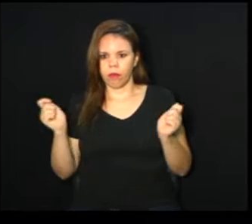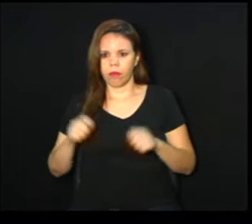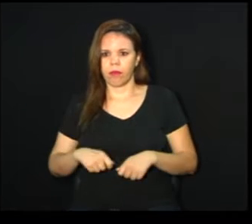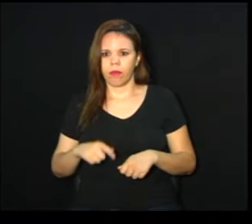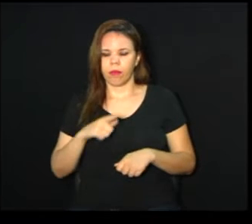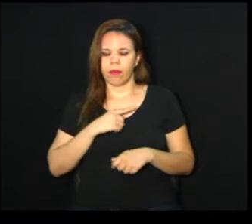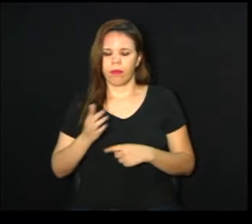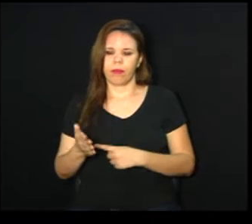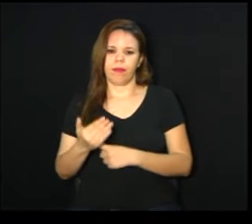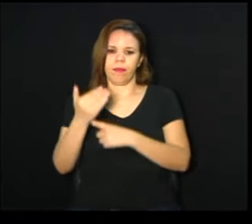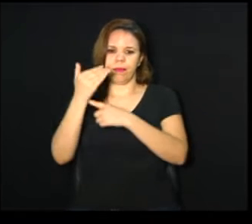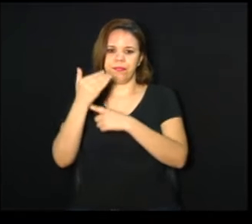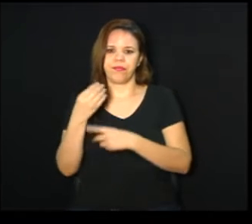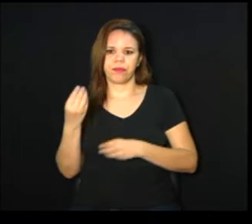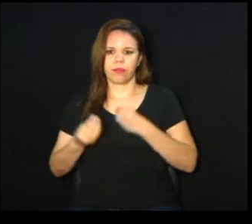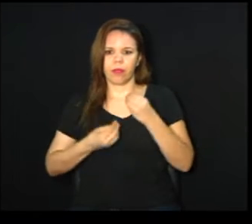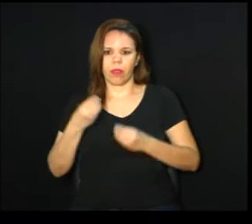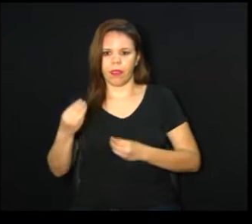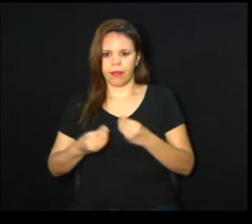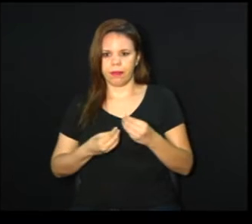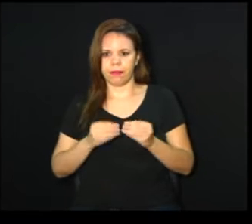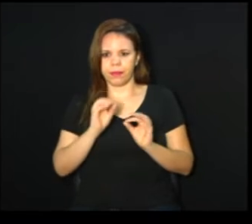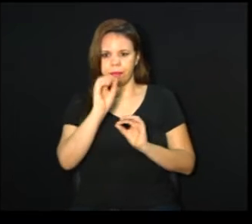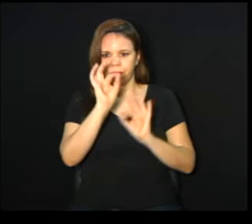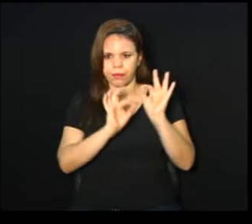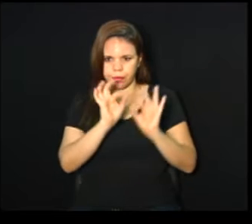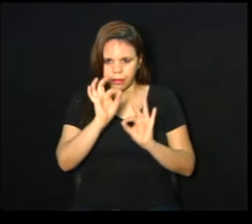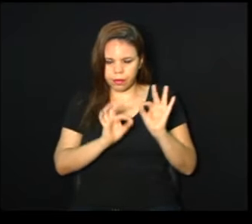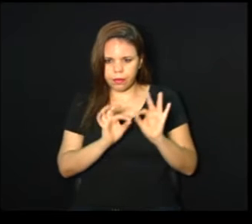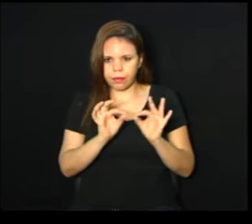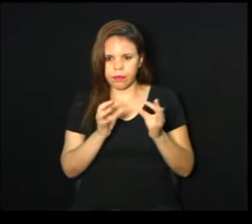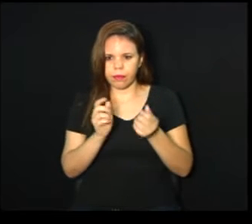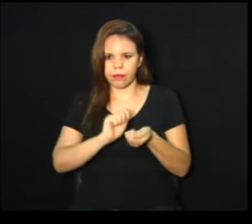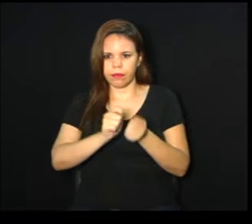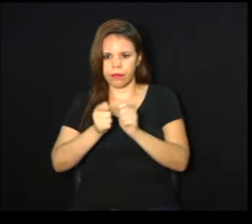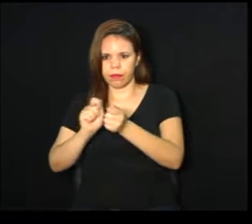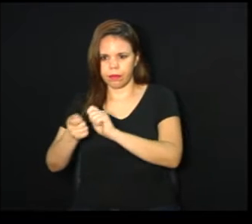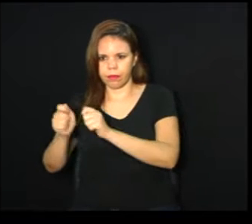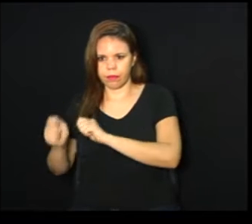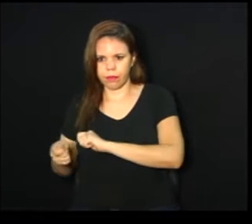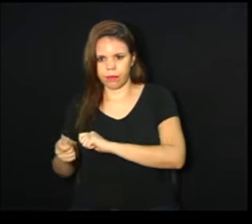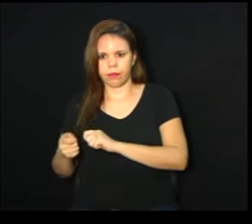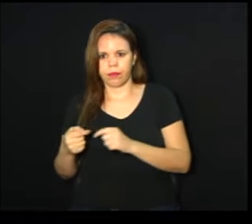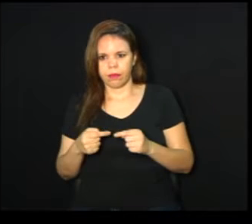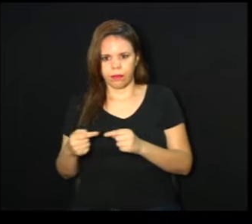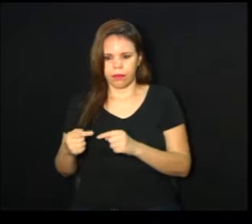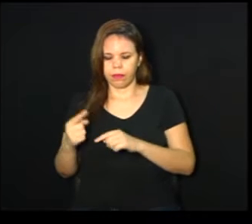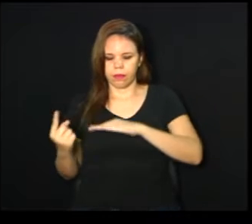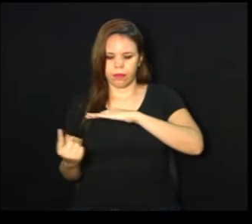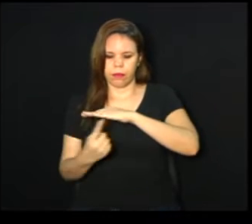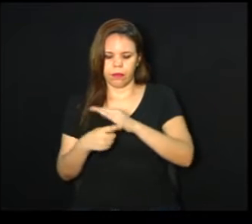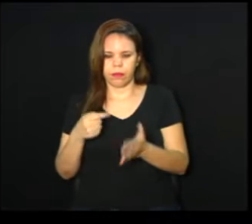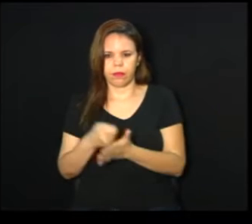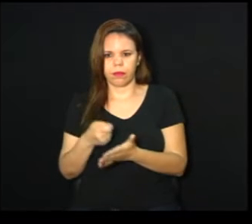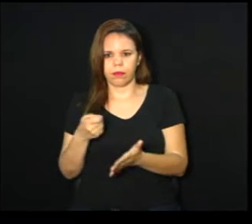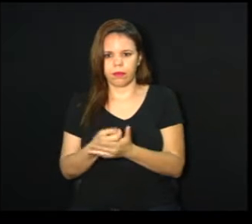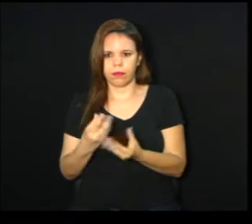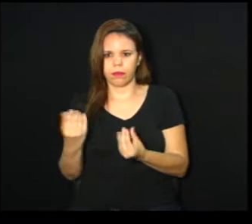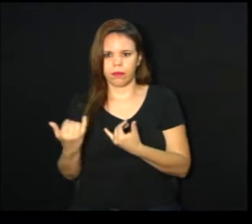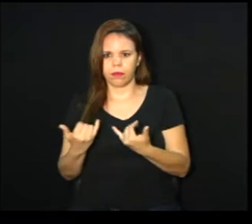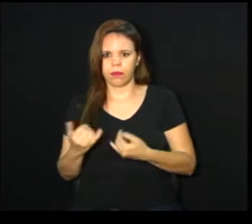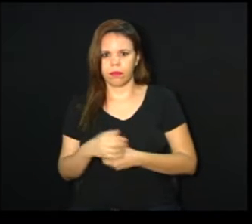dessas tecnologias e como se moldar para um mercado futuro de consumidores exigentes e com muita informação.